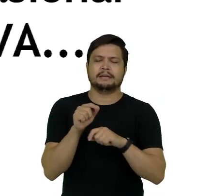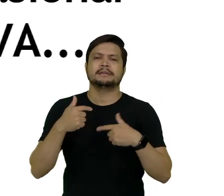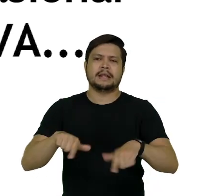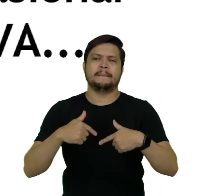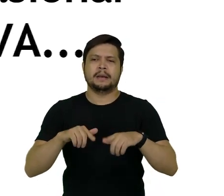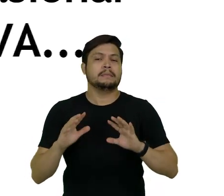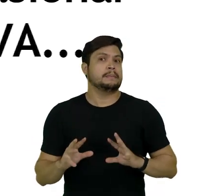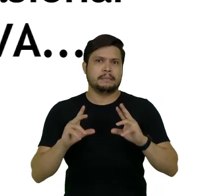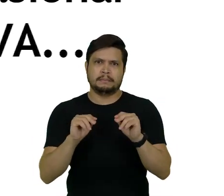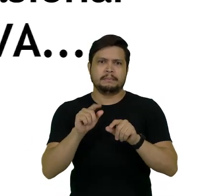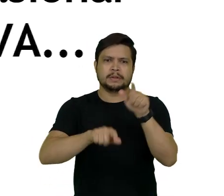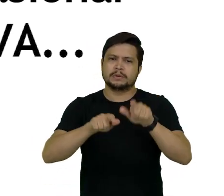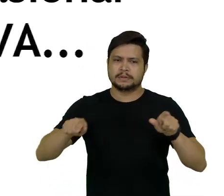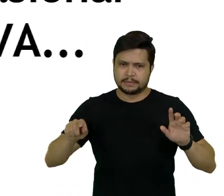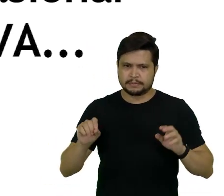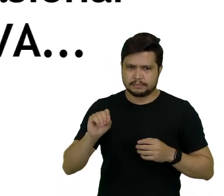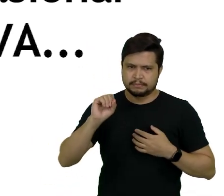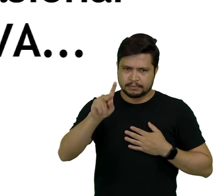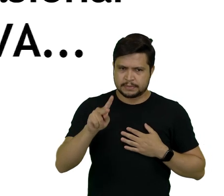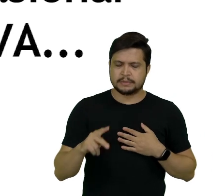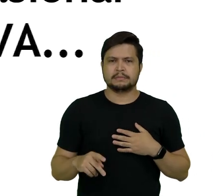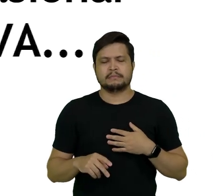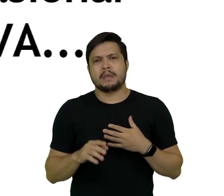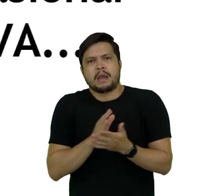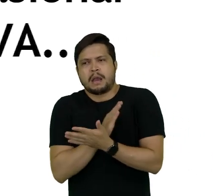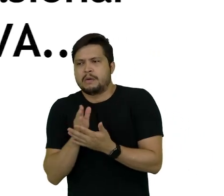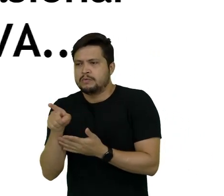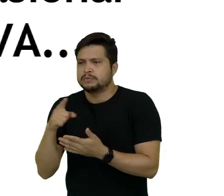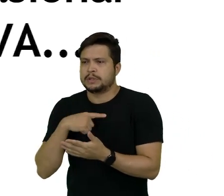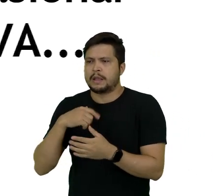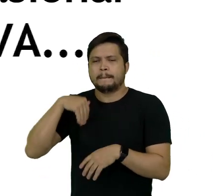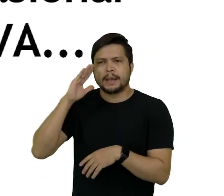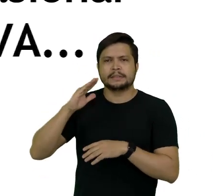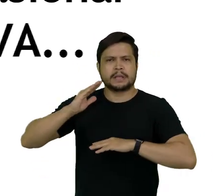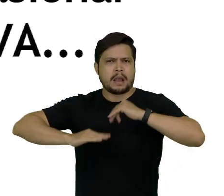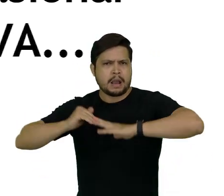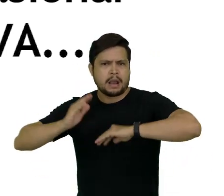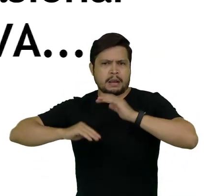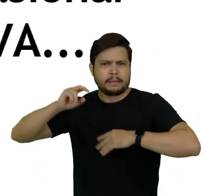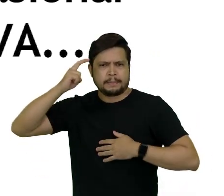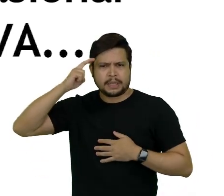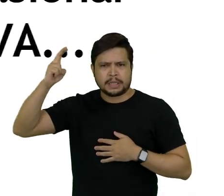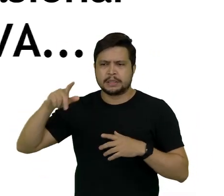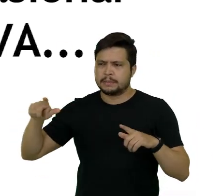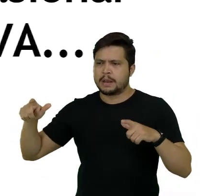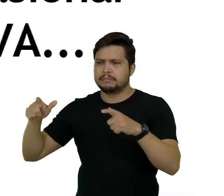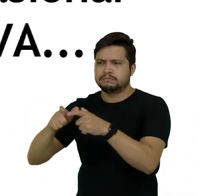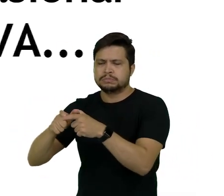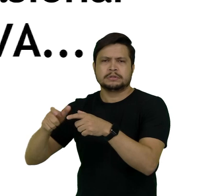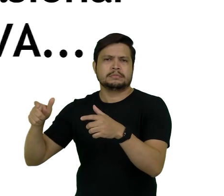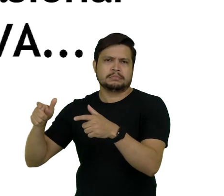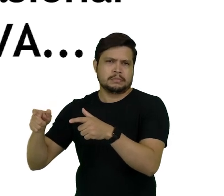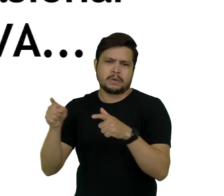nós tudinho. Então, se a gente ficar escolhendo muito, a gente vai treinando. Tem uns que têm mais habilidade para pequeno, tem outros que têm